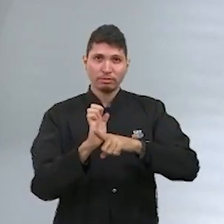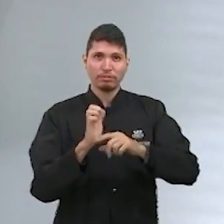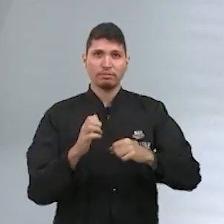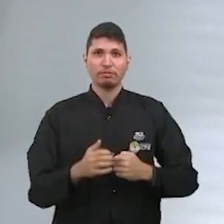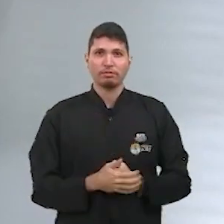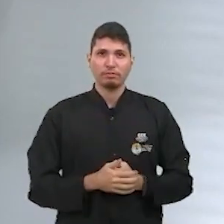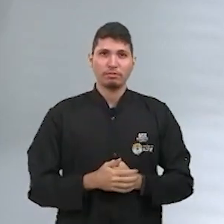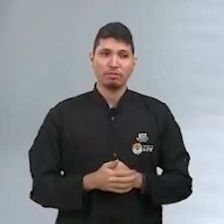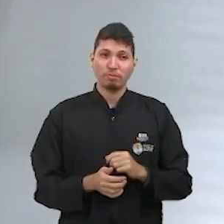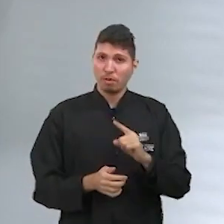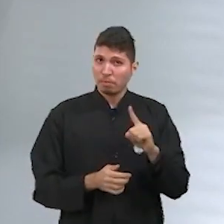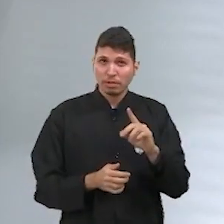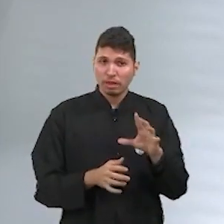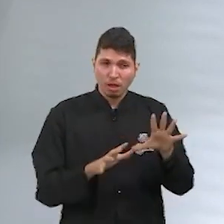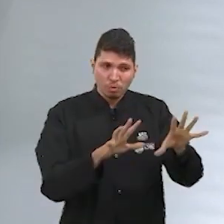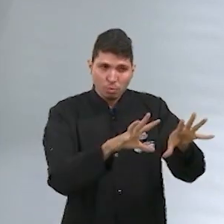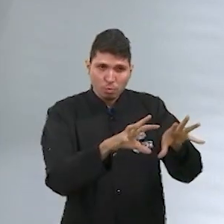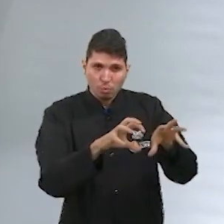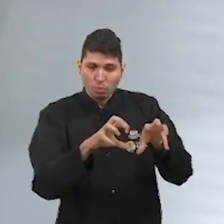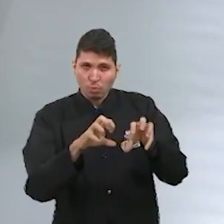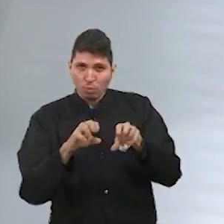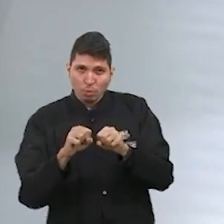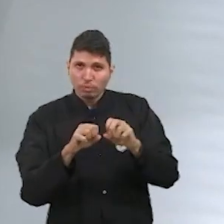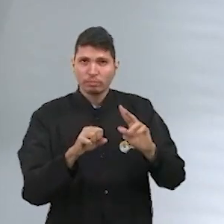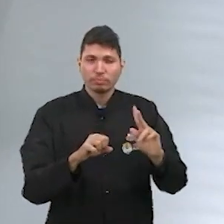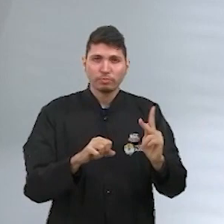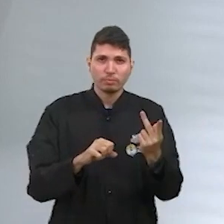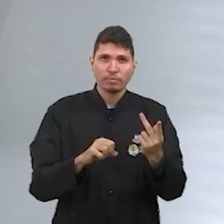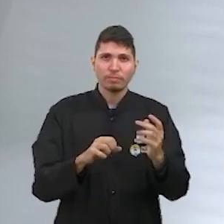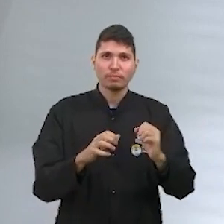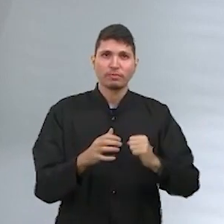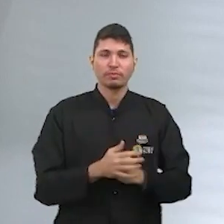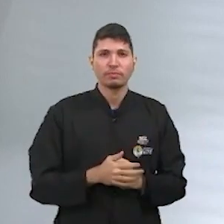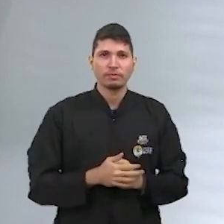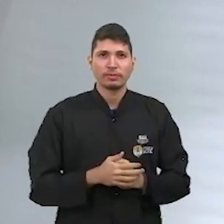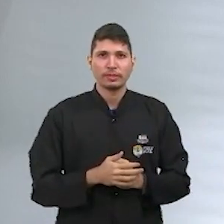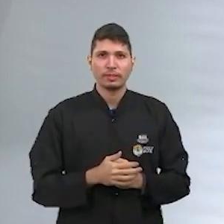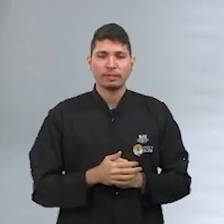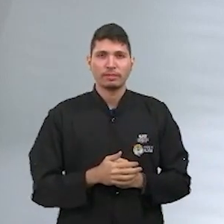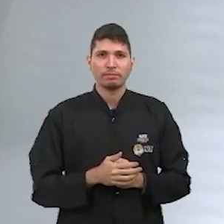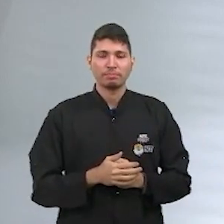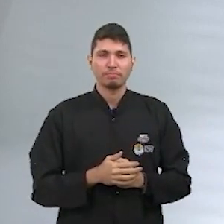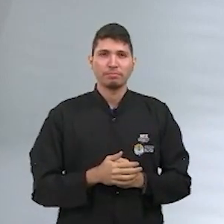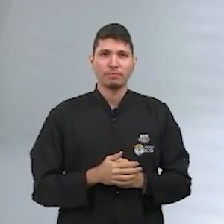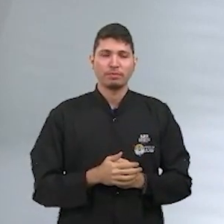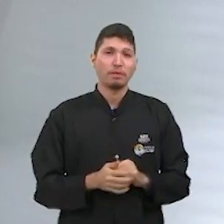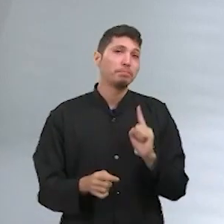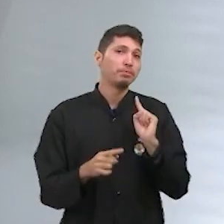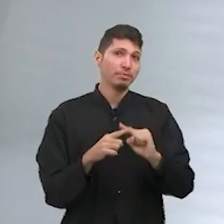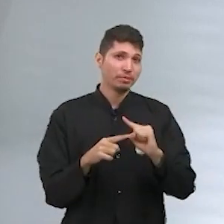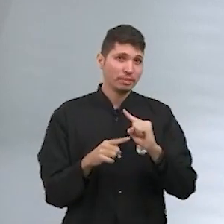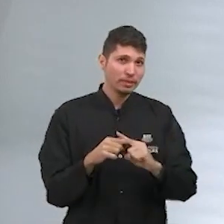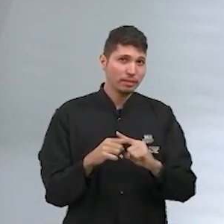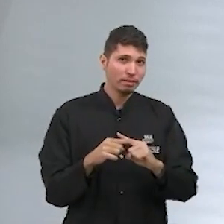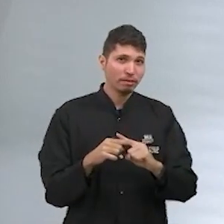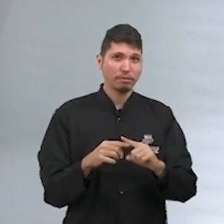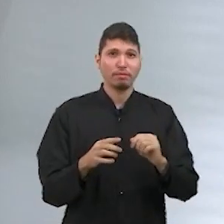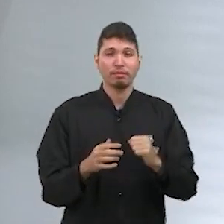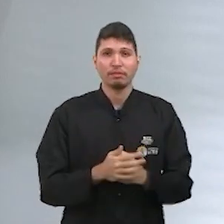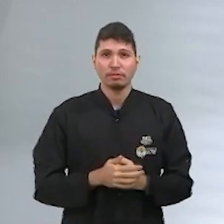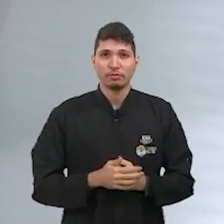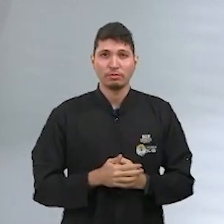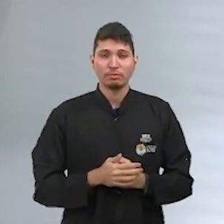tomando elétrons do hidrogênio, é porque ele está deixando cada vez mais para ele, está deixando bem mais próximo dele